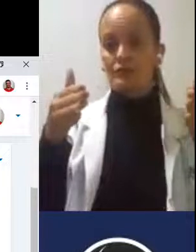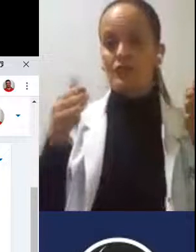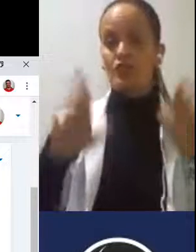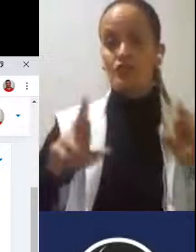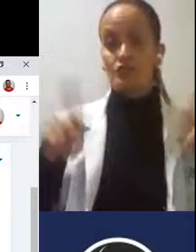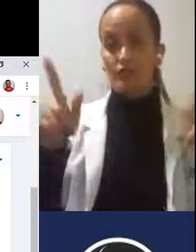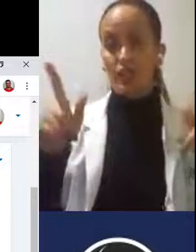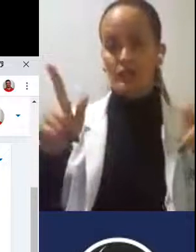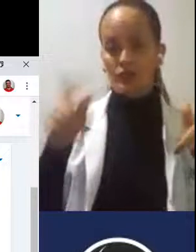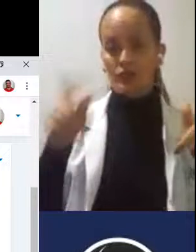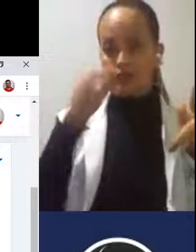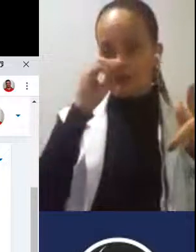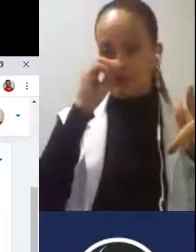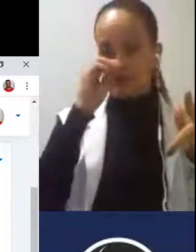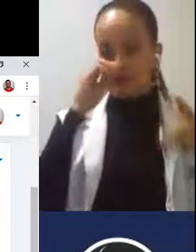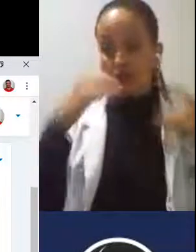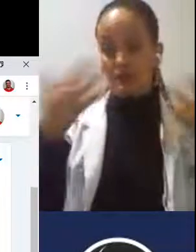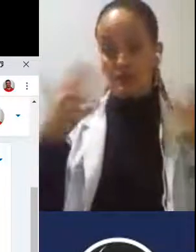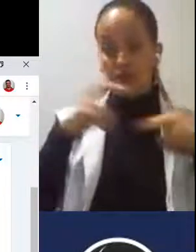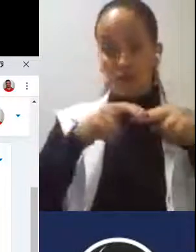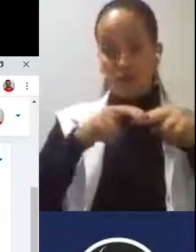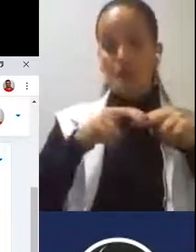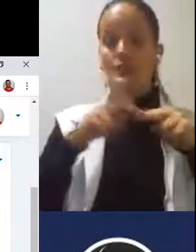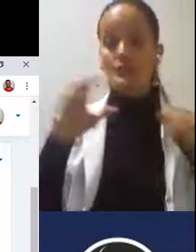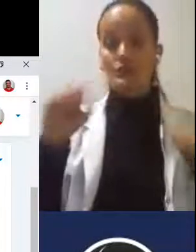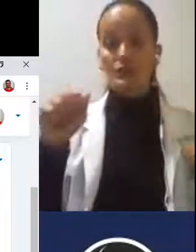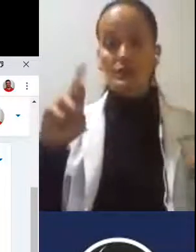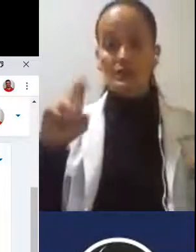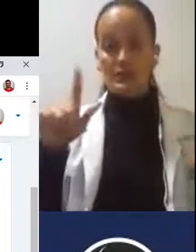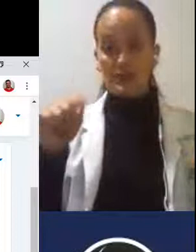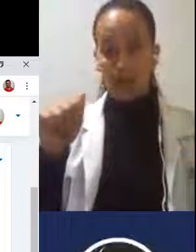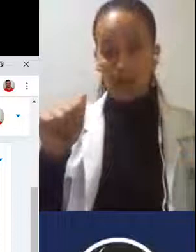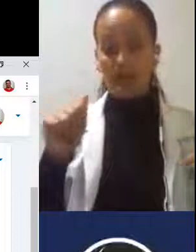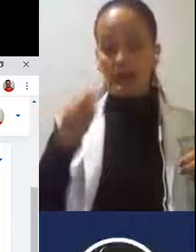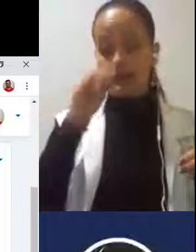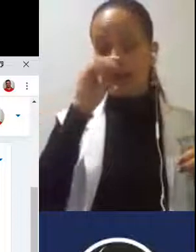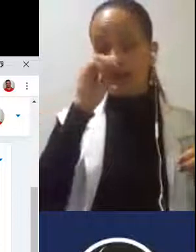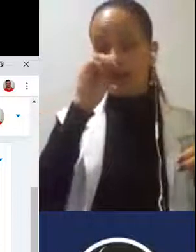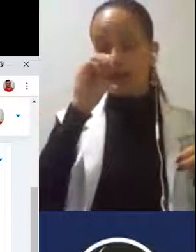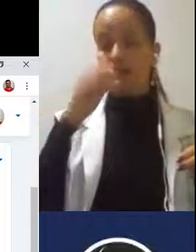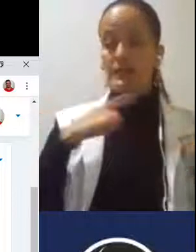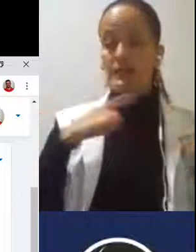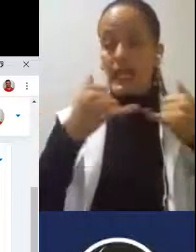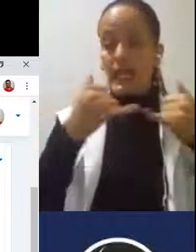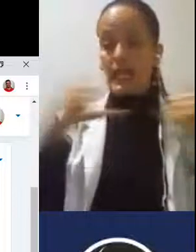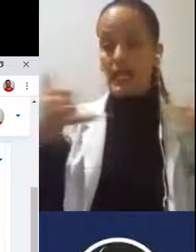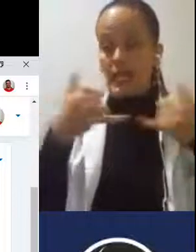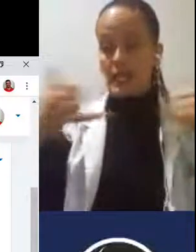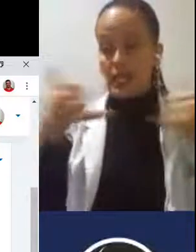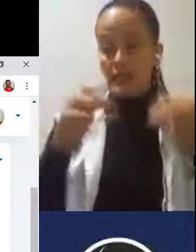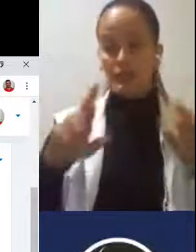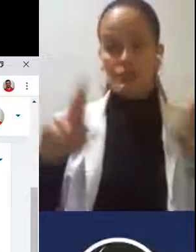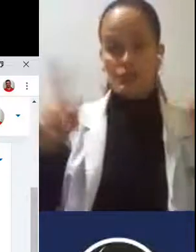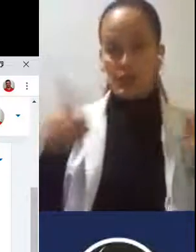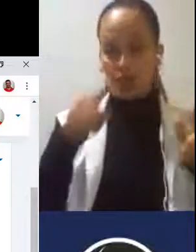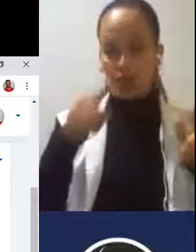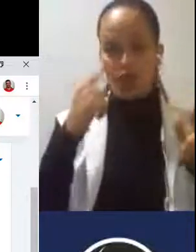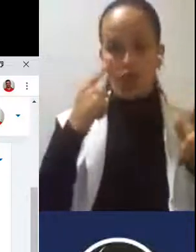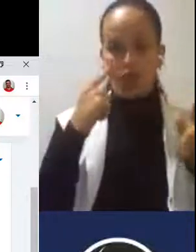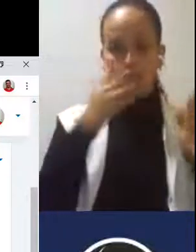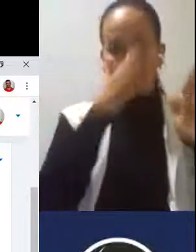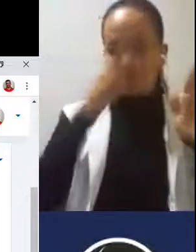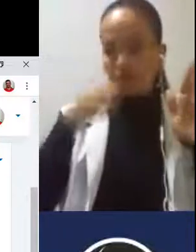Então, normalmente, as cargas elétricas no sistema, né, na rede, elas são ligadas dessa forma aqui. Então, aqui, ó, por exemplo,